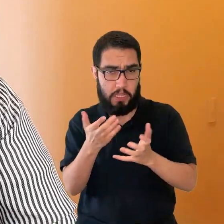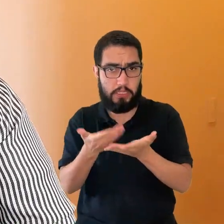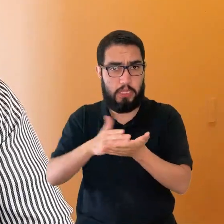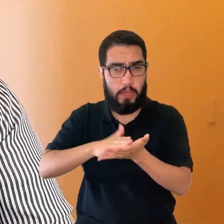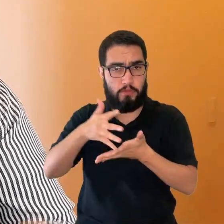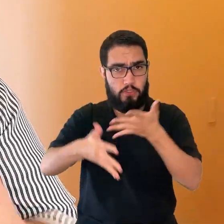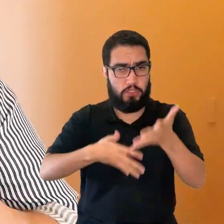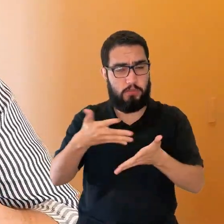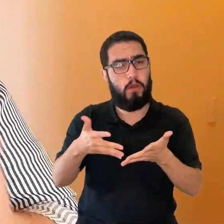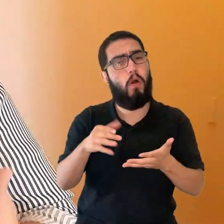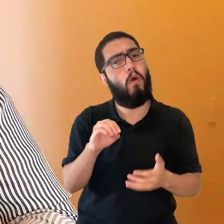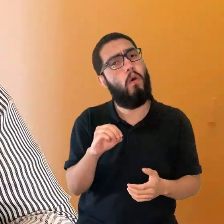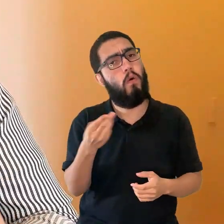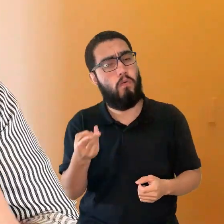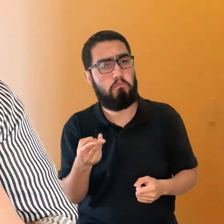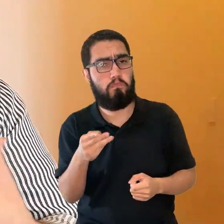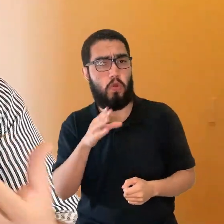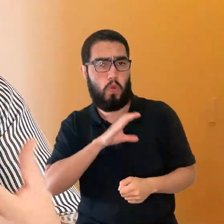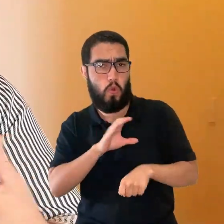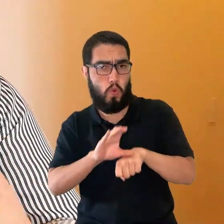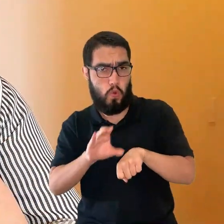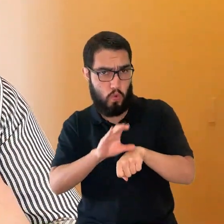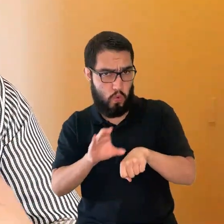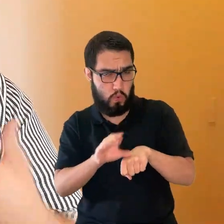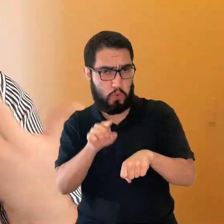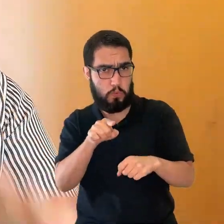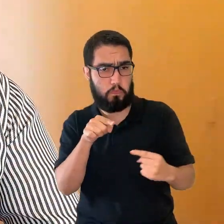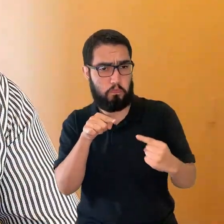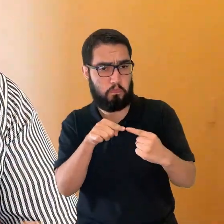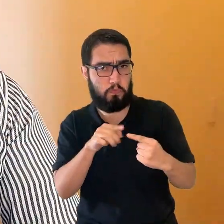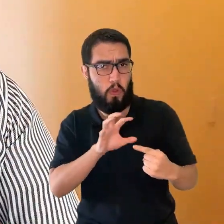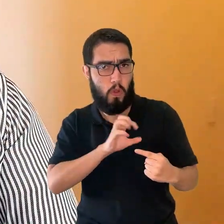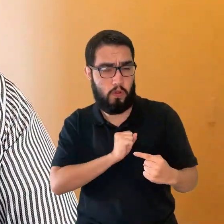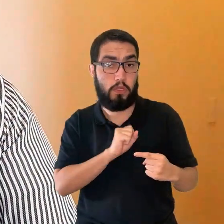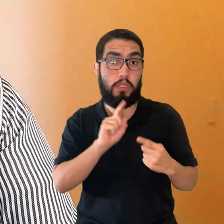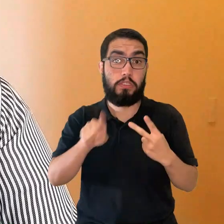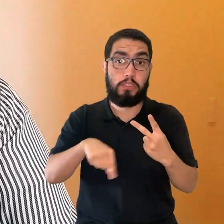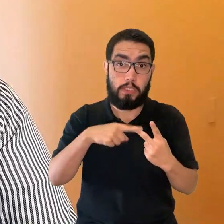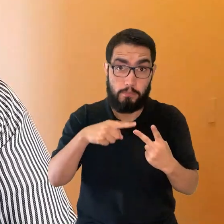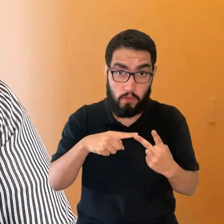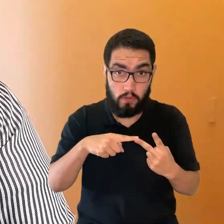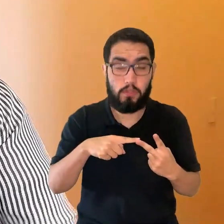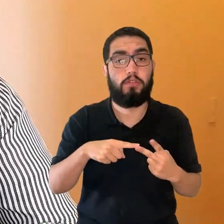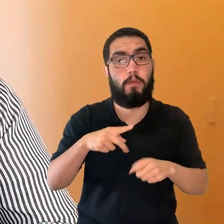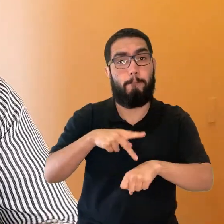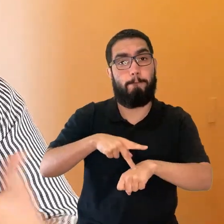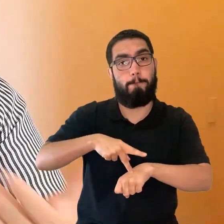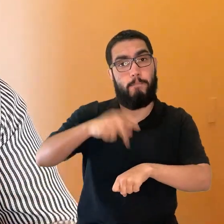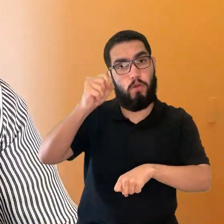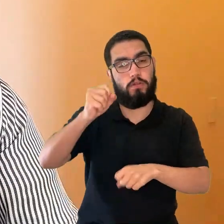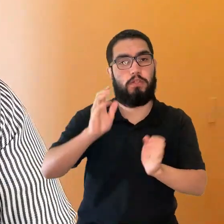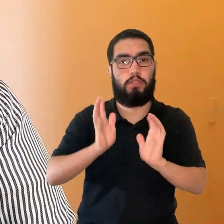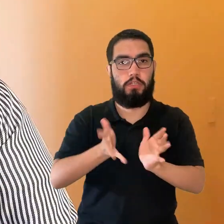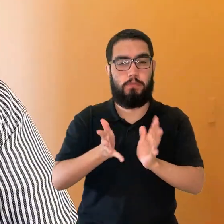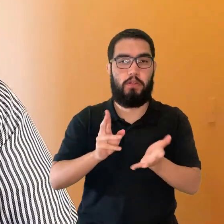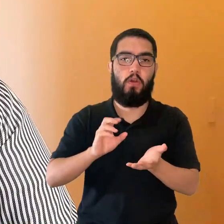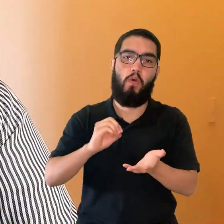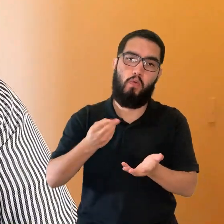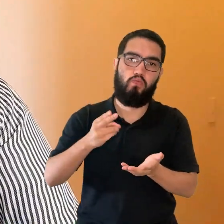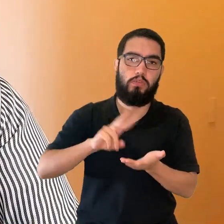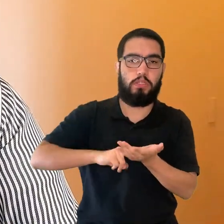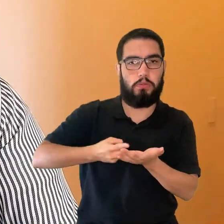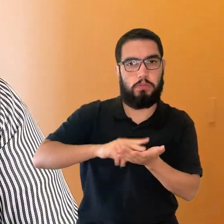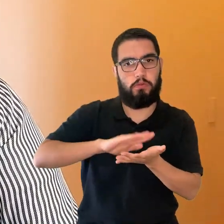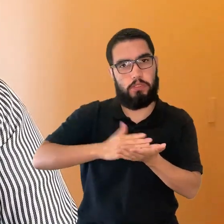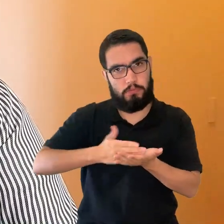Libras, ou algum curso ligado a uma área que você goste e depois uma pós-graduação em Libras ou em tradução e